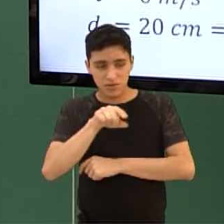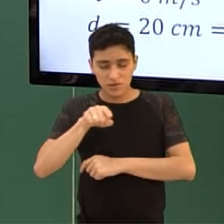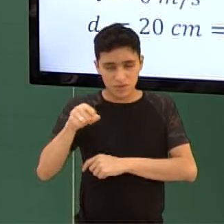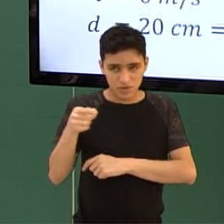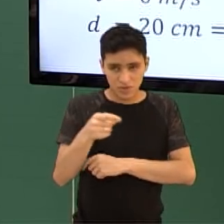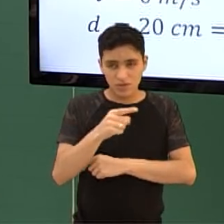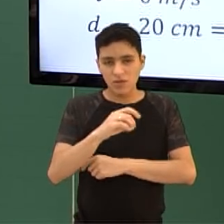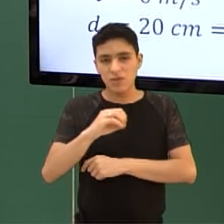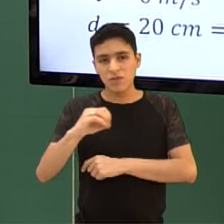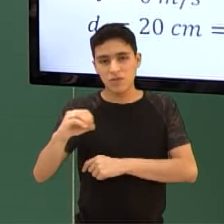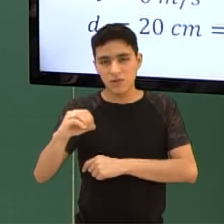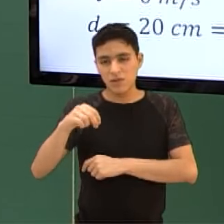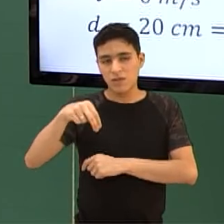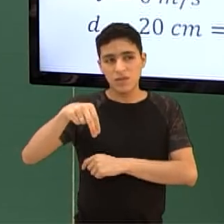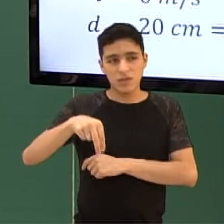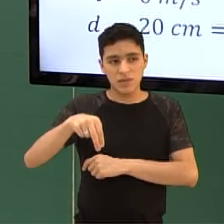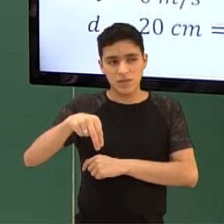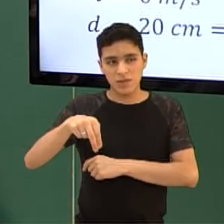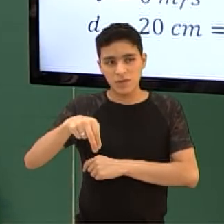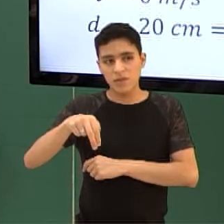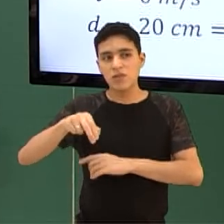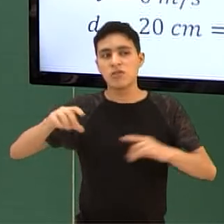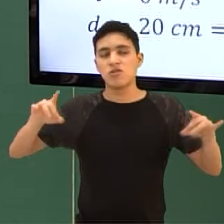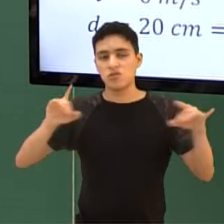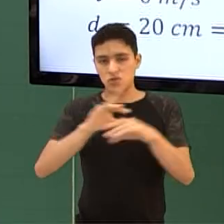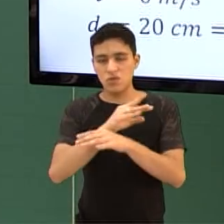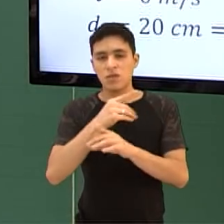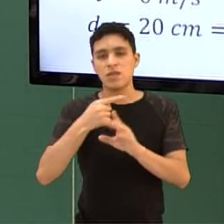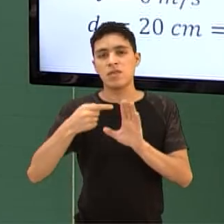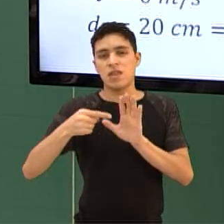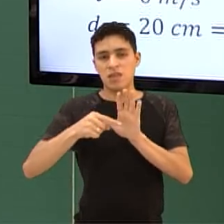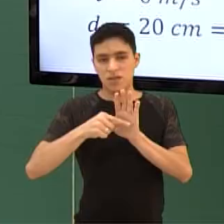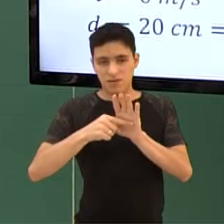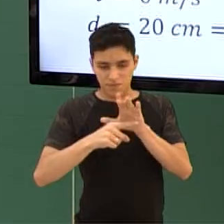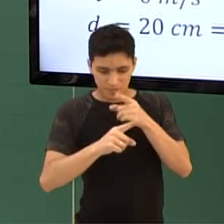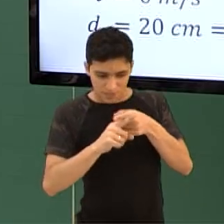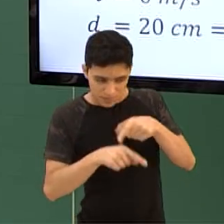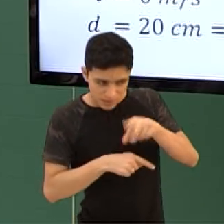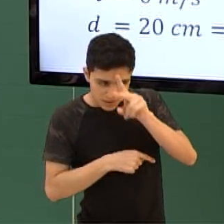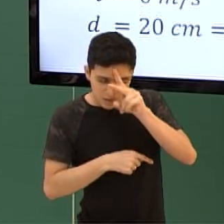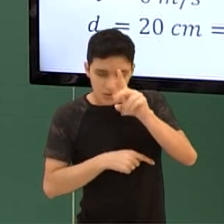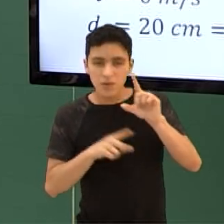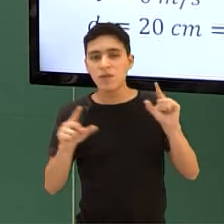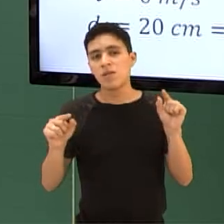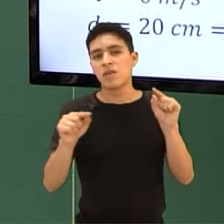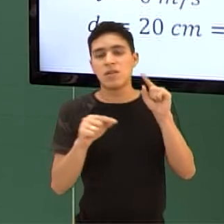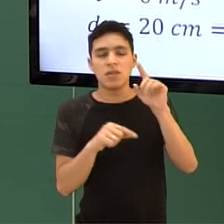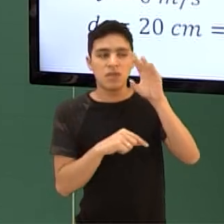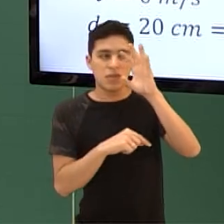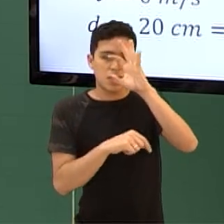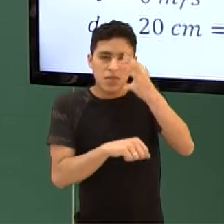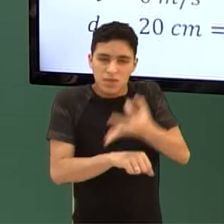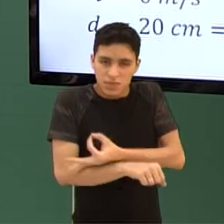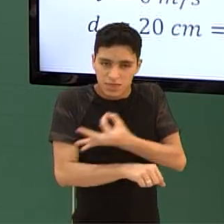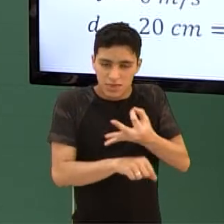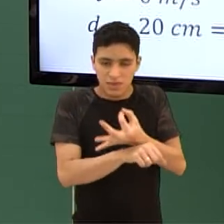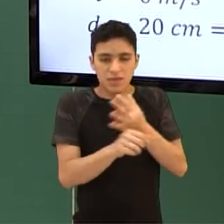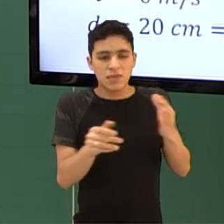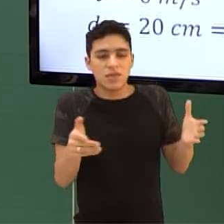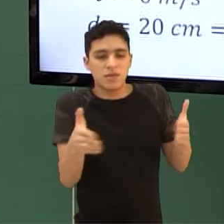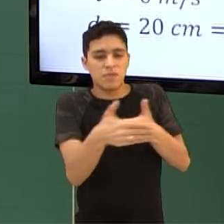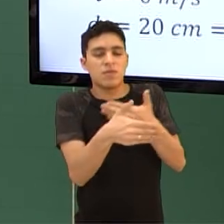9.000 newtons negativo, né? Porque é uma força de resistência, né? O bloco